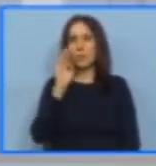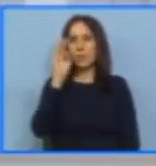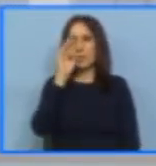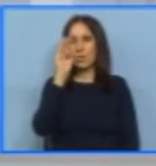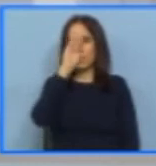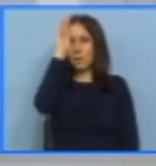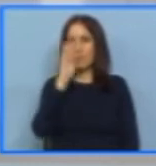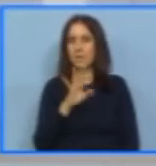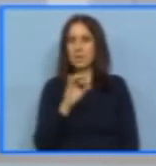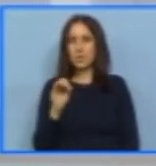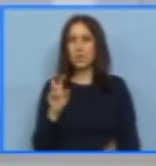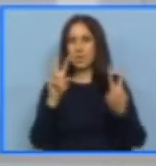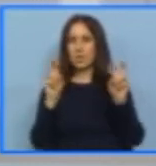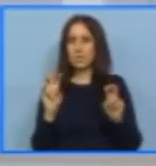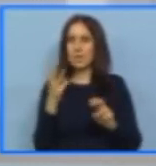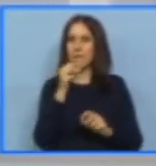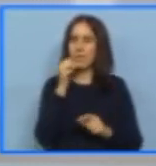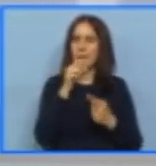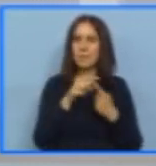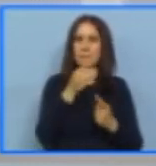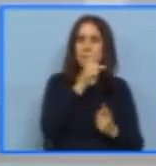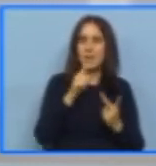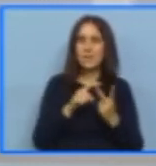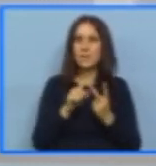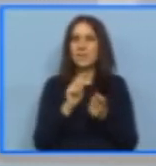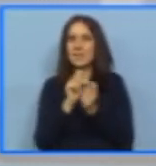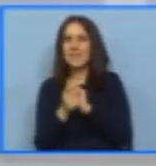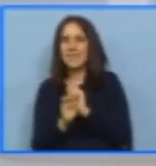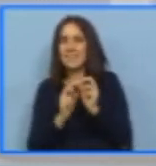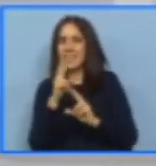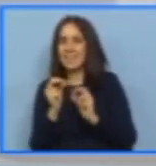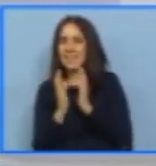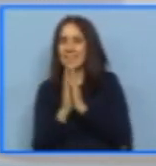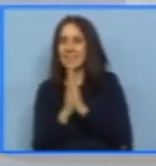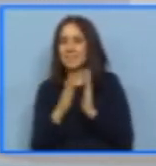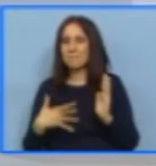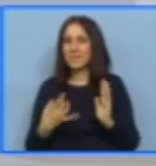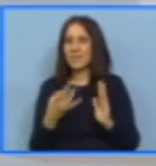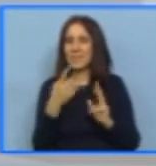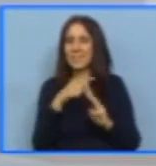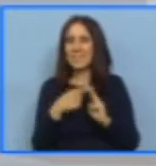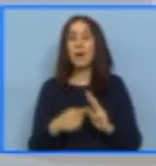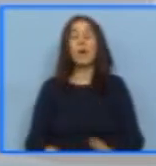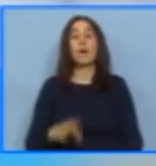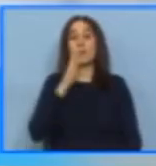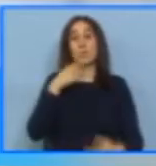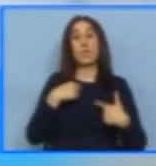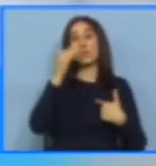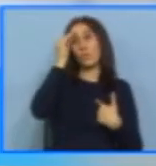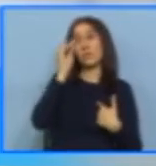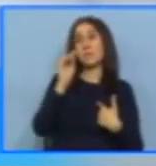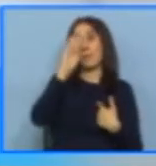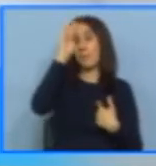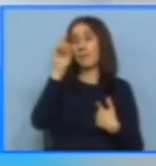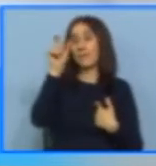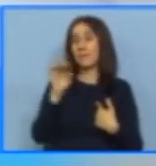temas, normalmente, temos a paz, a conversão, a renovação da Igreja e o tema da misericórdia. Isso era se nós fôssemos os conselheiros do Papa Francisco para as homilias, mas